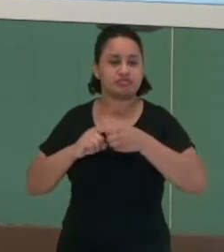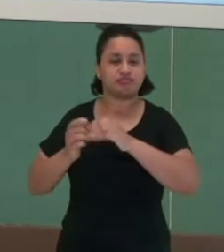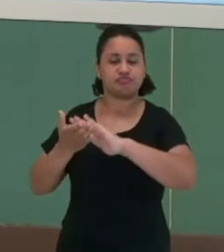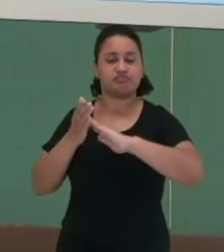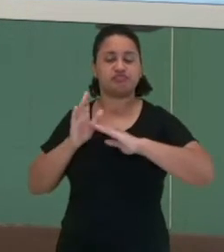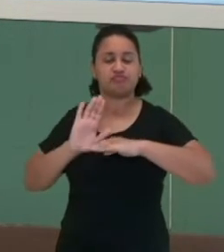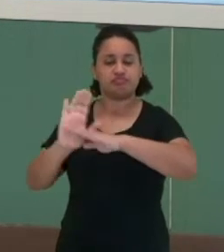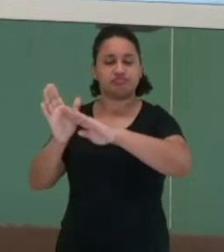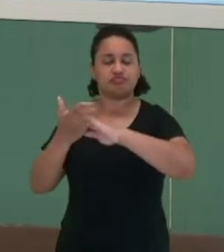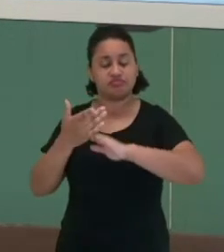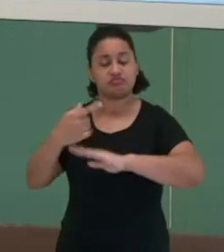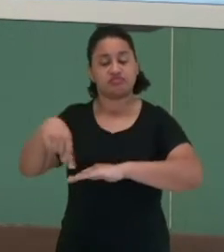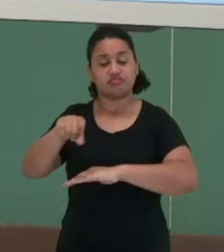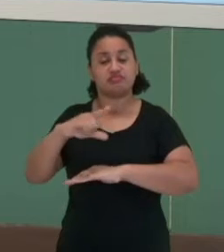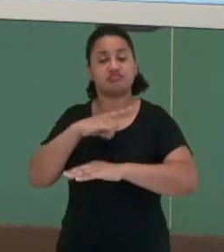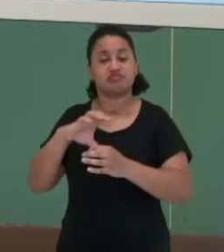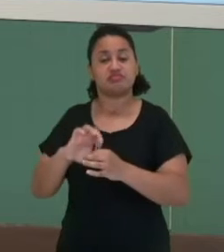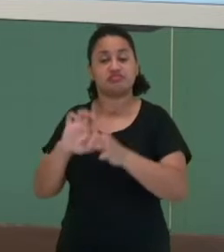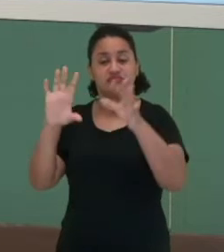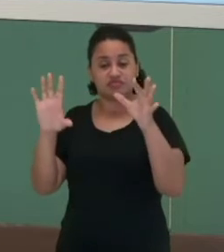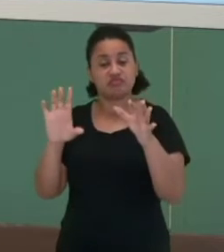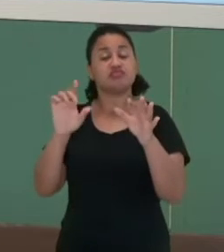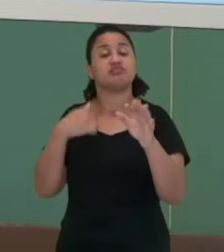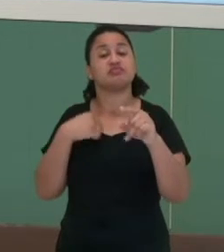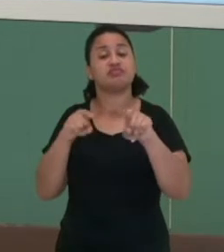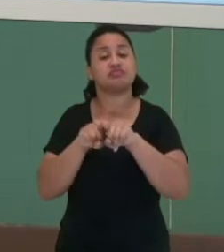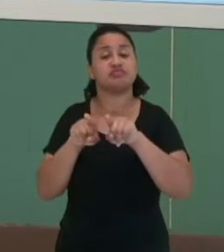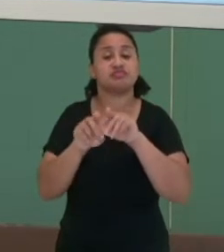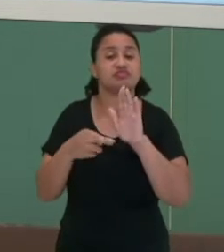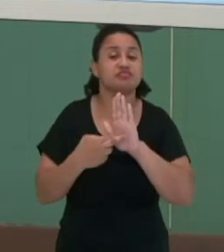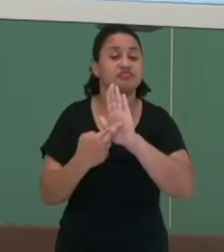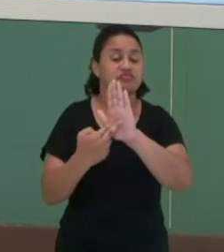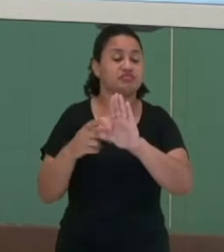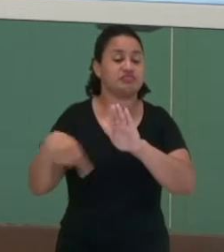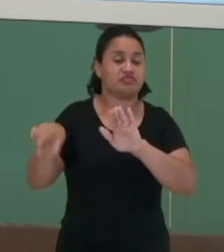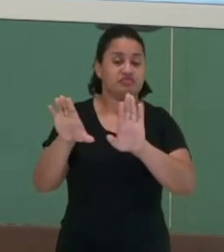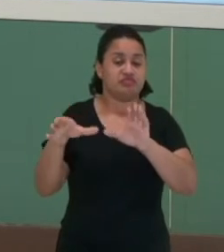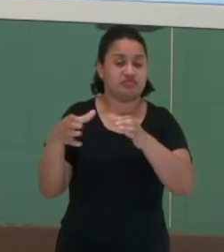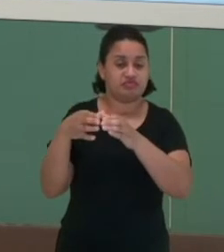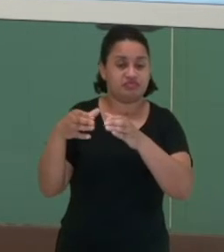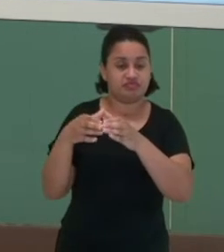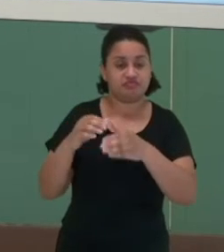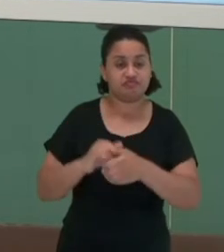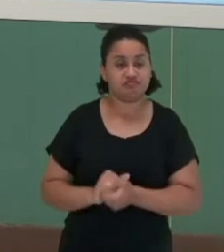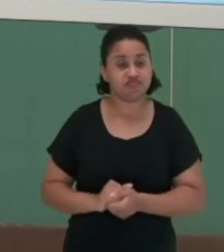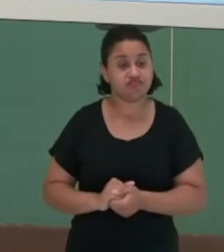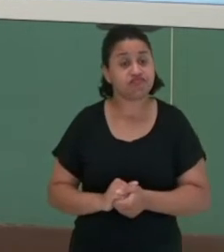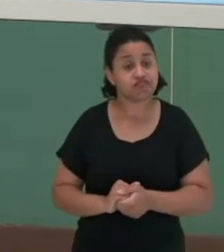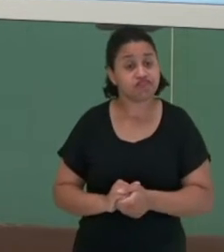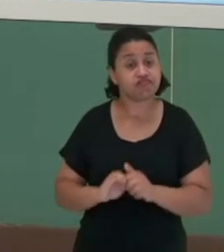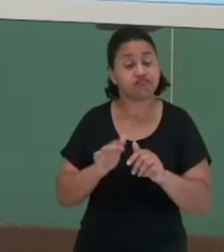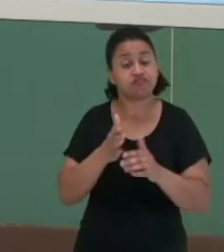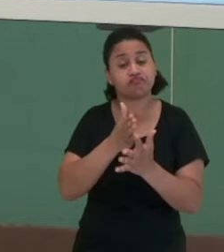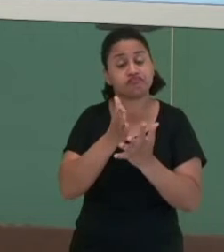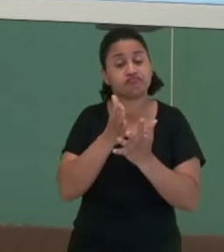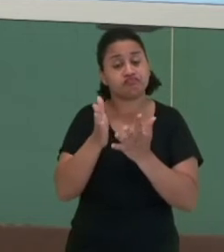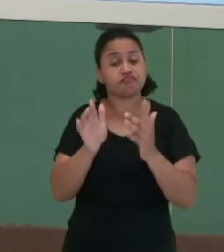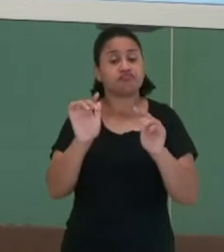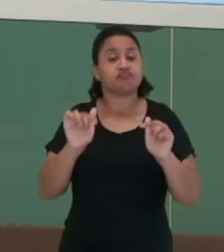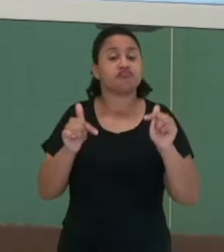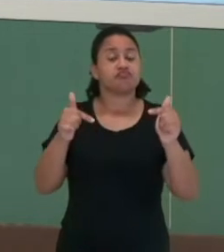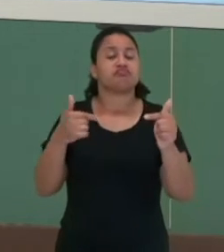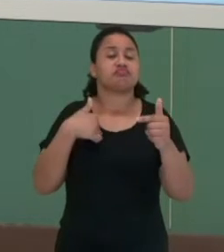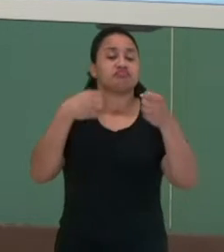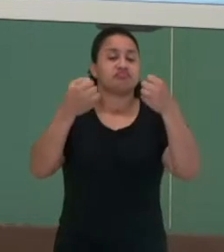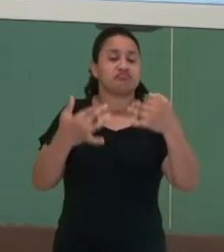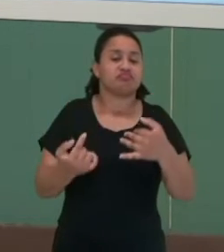maior liberdade e também representatividade a essas cooperativas. Os ramos de atuação que a gente falou lá no